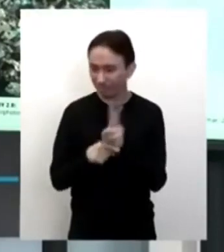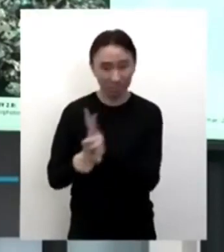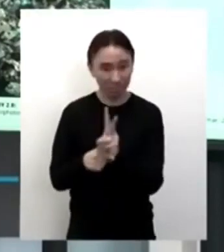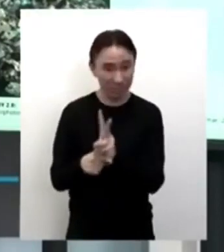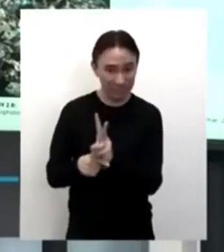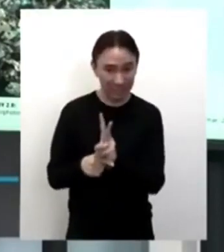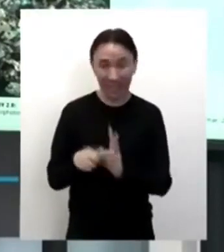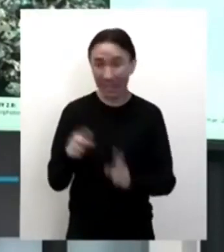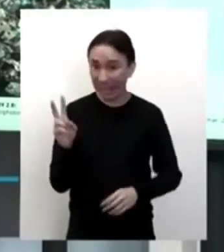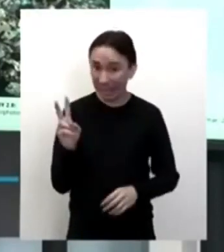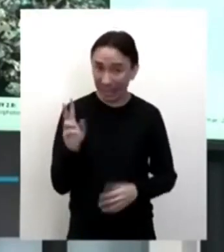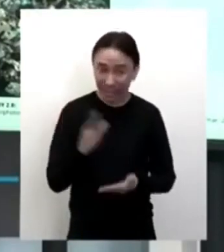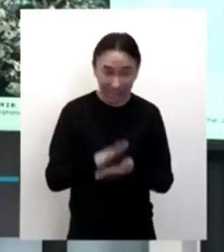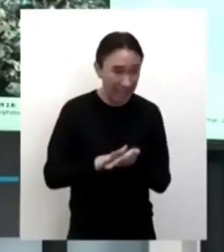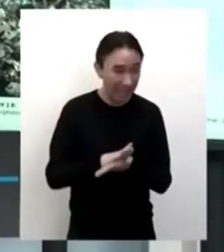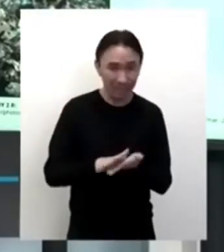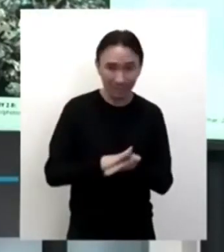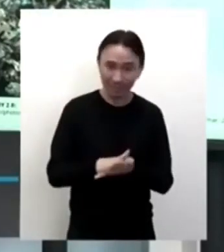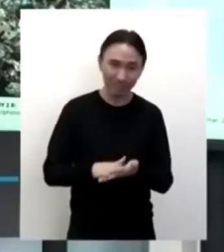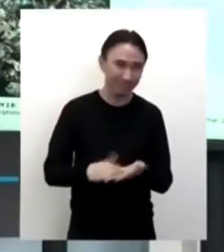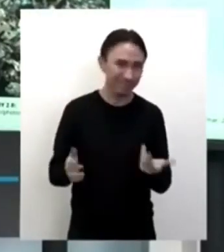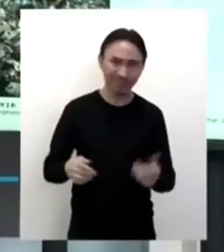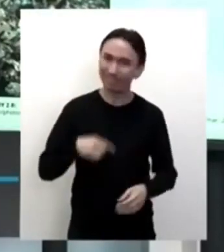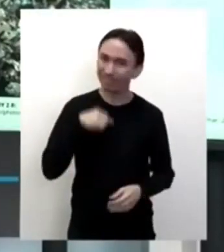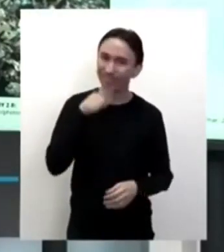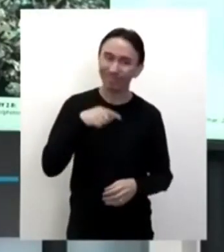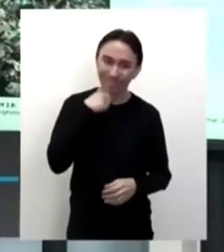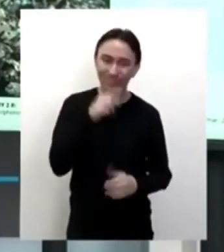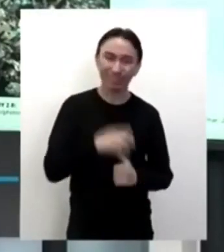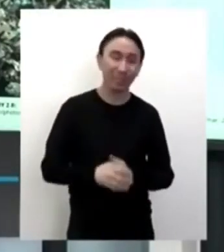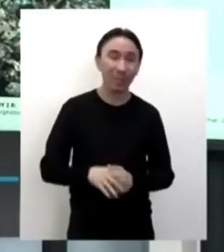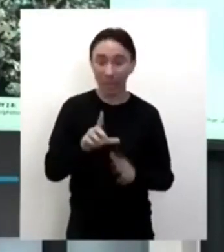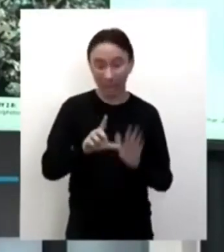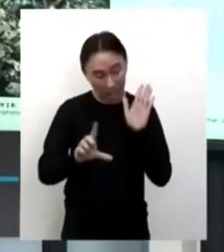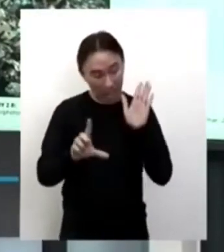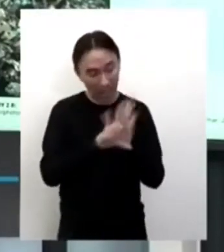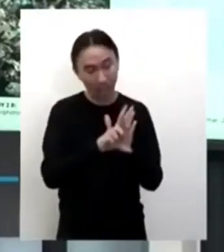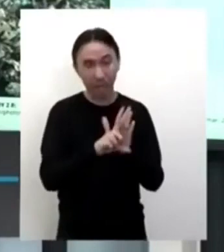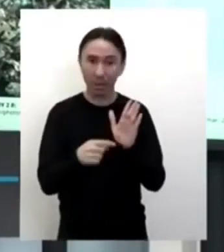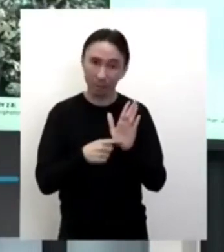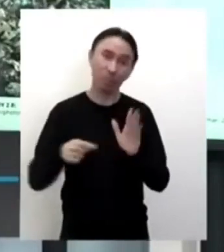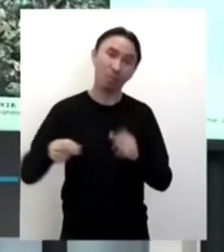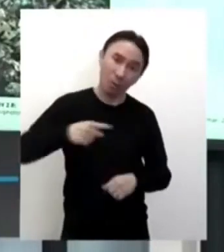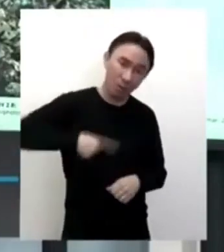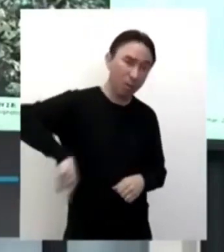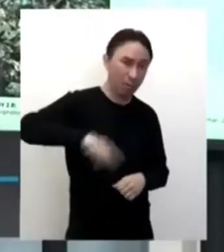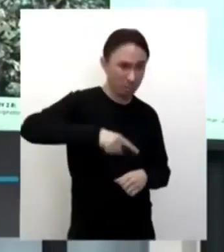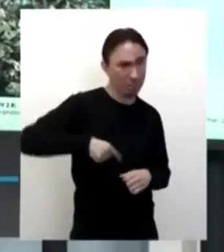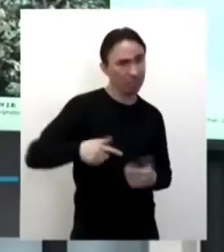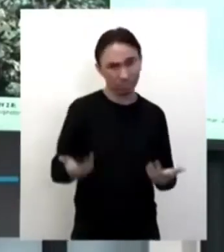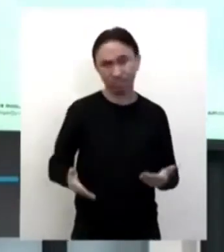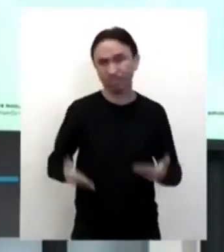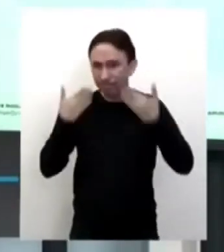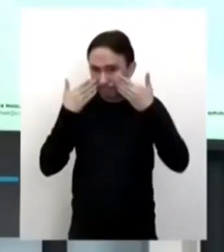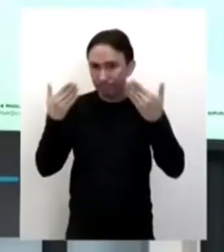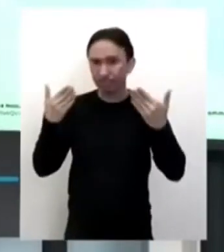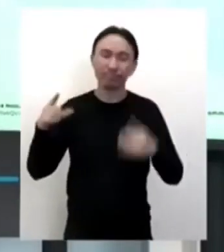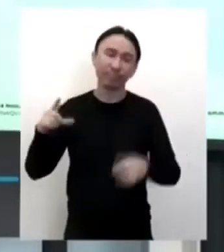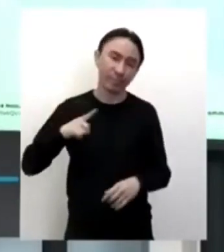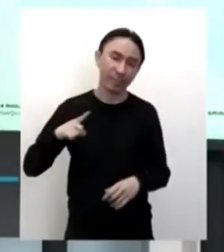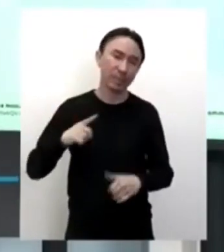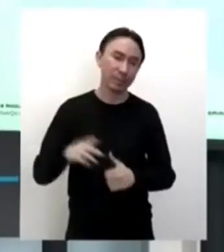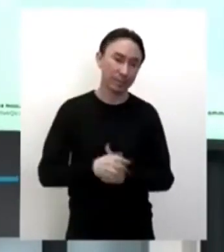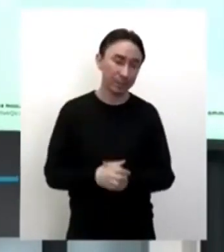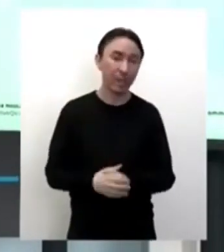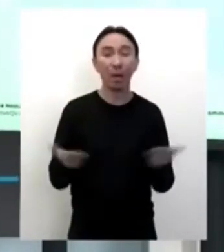Mas de legislação, nós somos top exemplo para países até desenvolvidos. Vamos lá para a próxima tela. Nós vamos ter aí, próxima tela, um